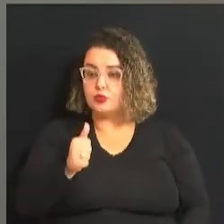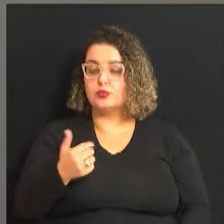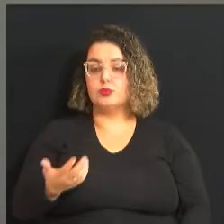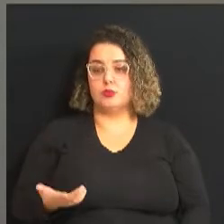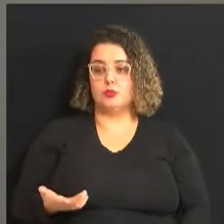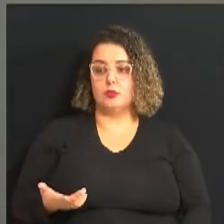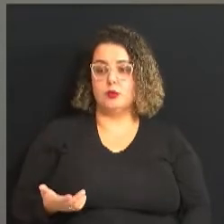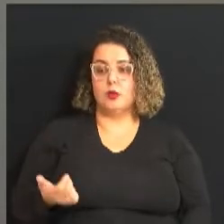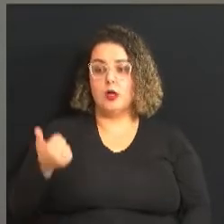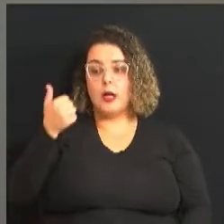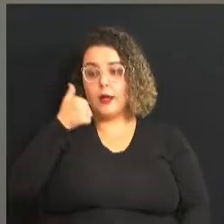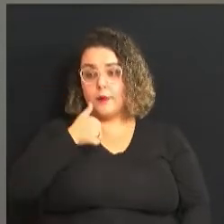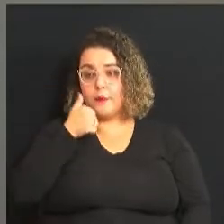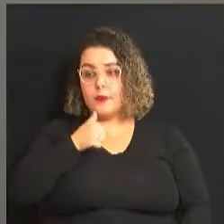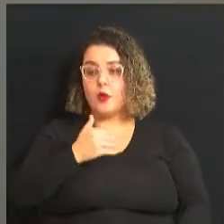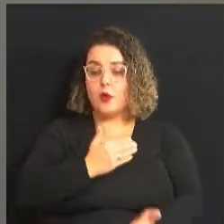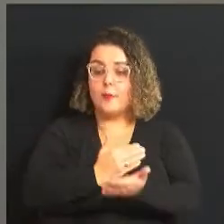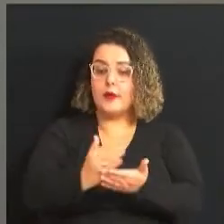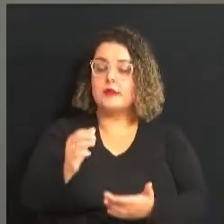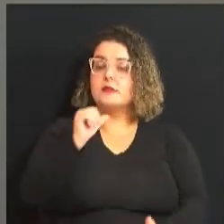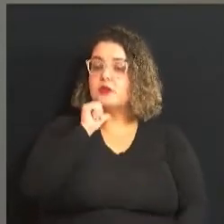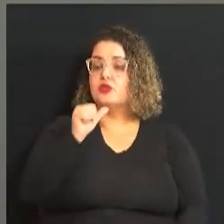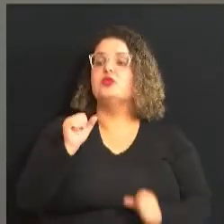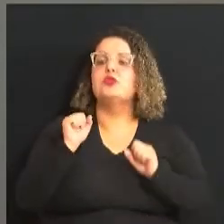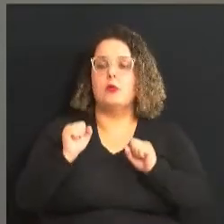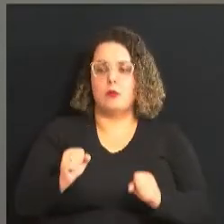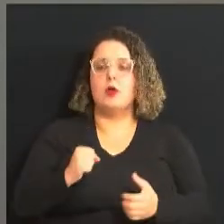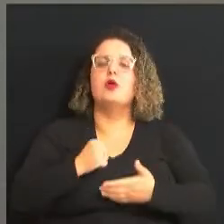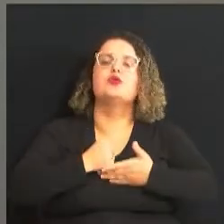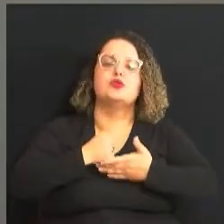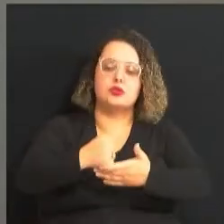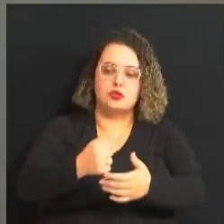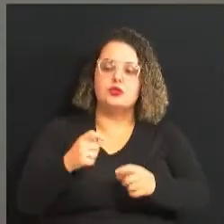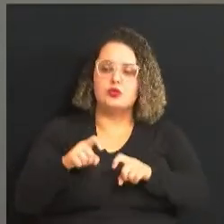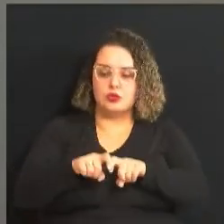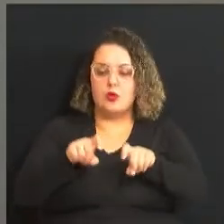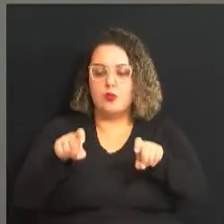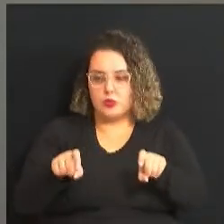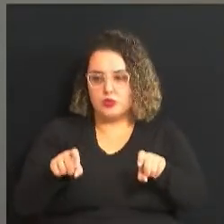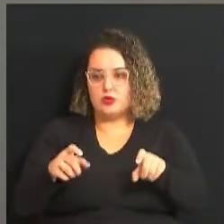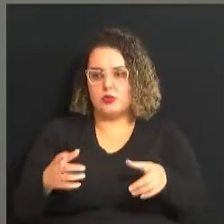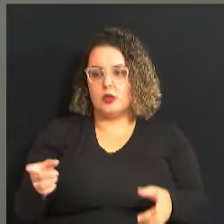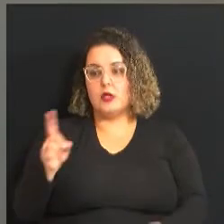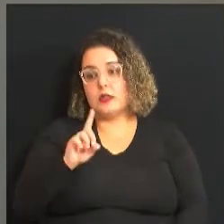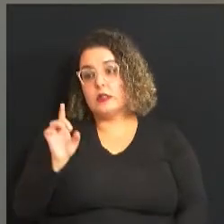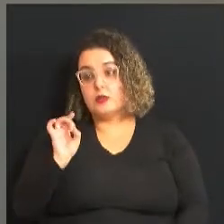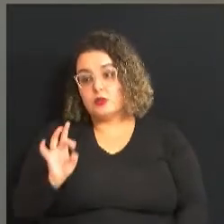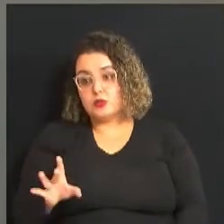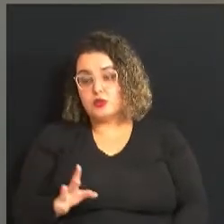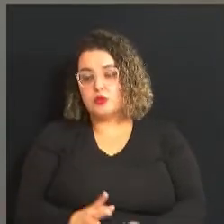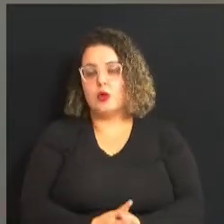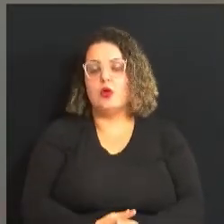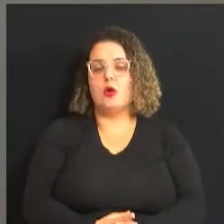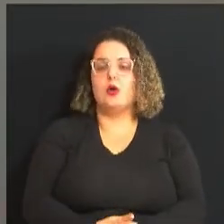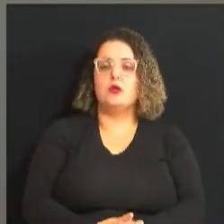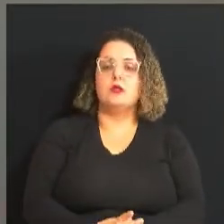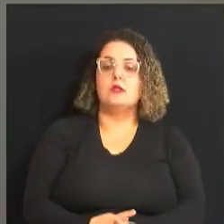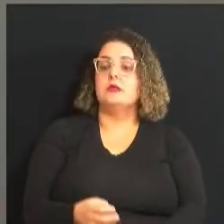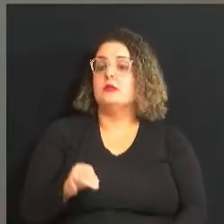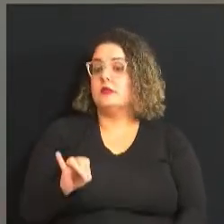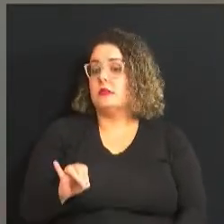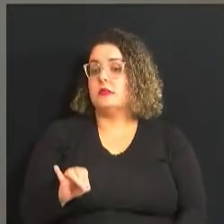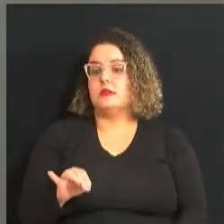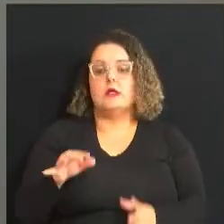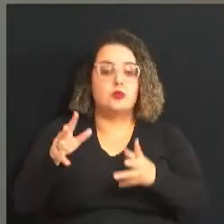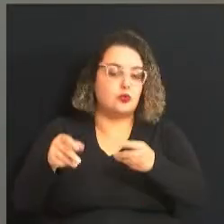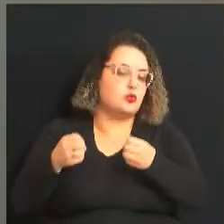menina começa a menstruar, já pode levar ela para o ginecologista. Não só para ver se está tudo bem